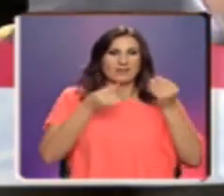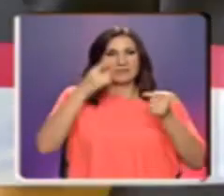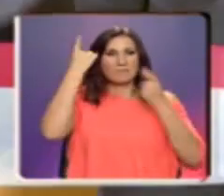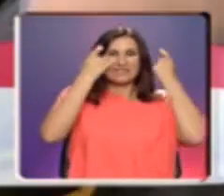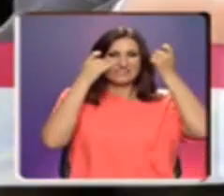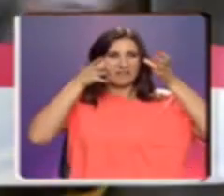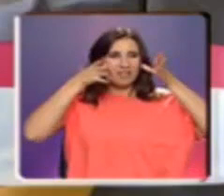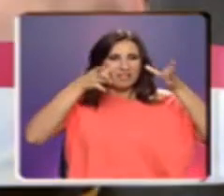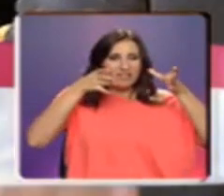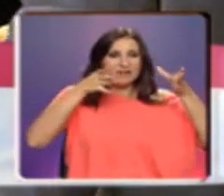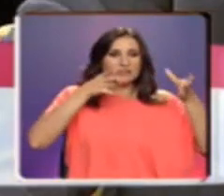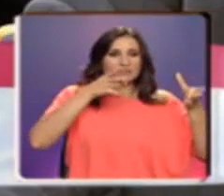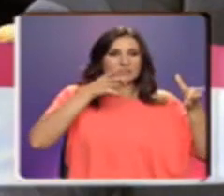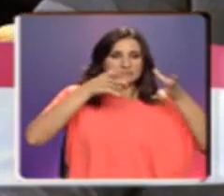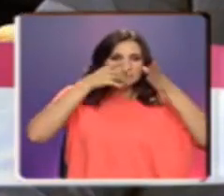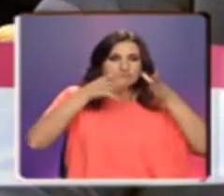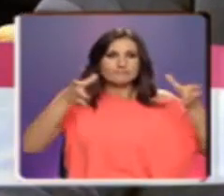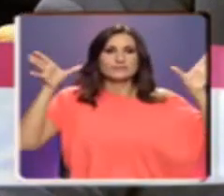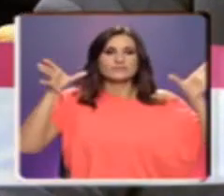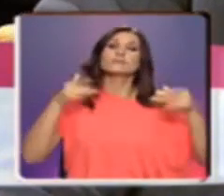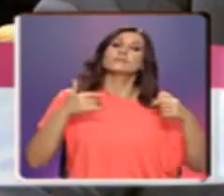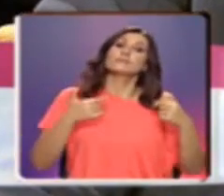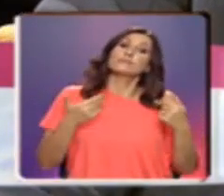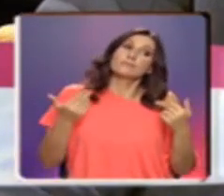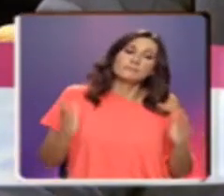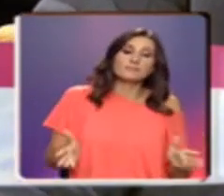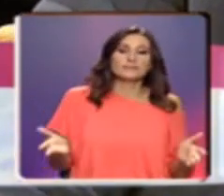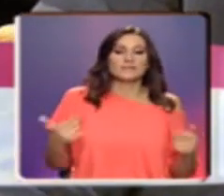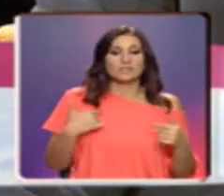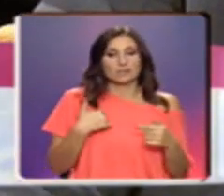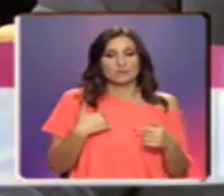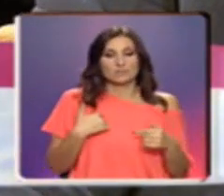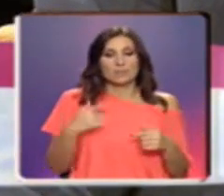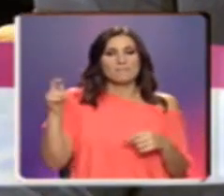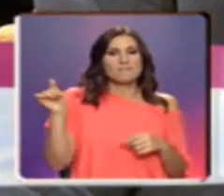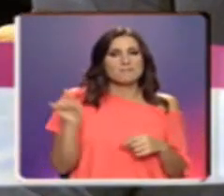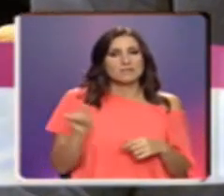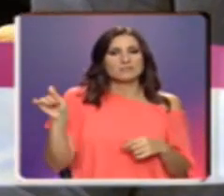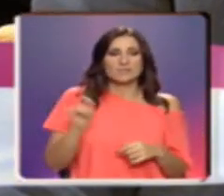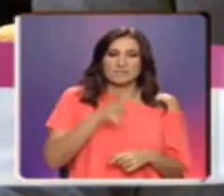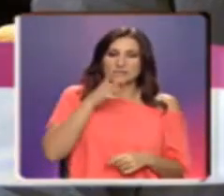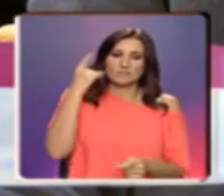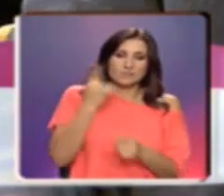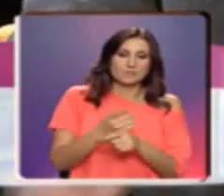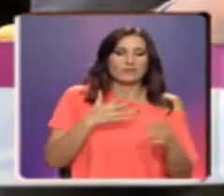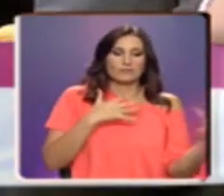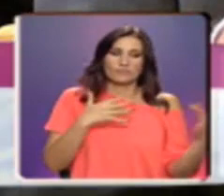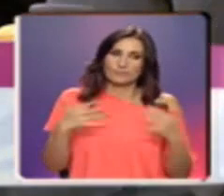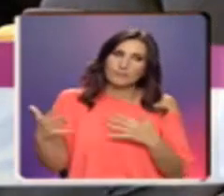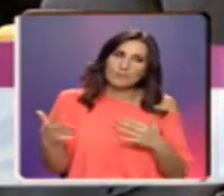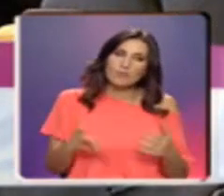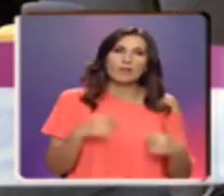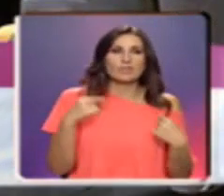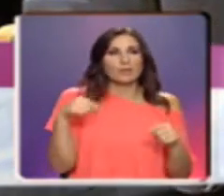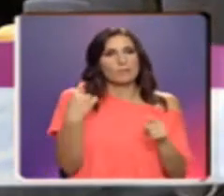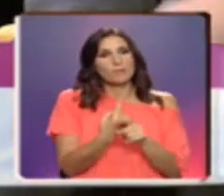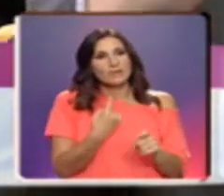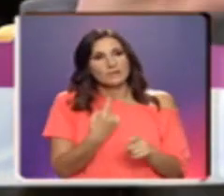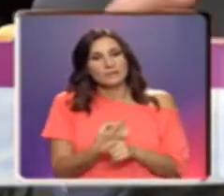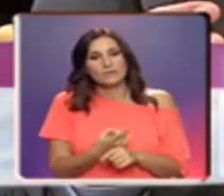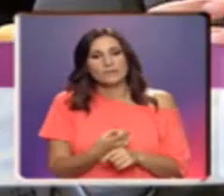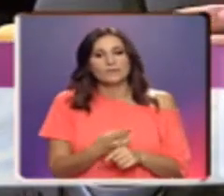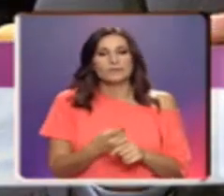conservadorismo para dar uns pulos em frente. Eu passei meses a dizer o futebol tem um fenómeno, que